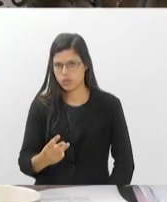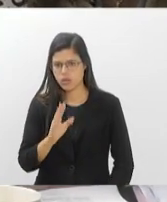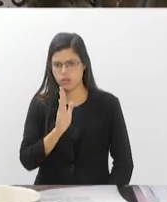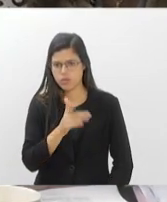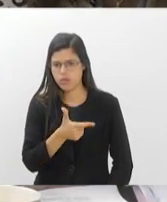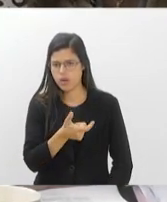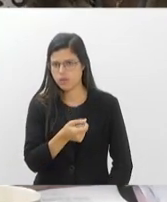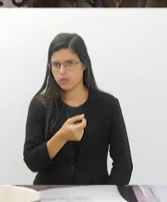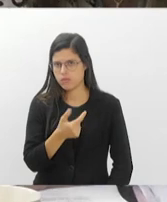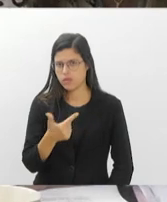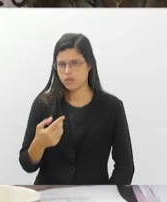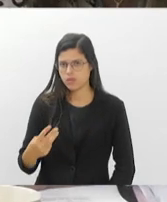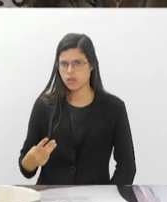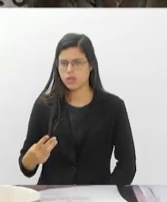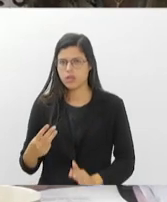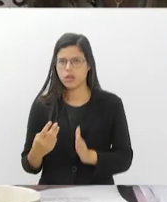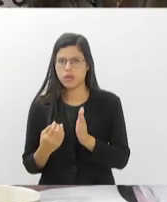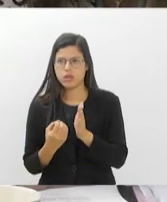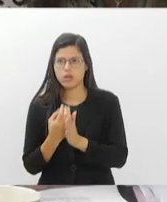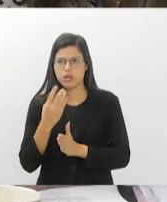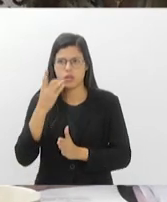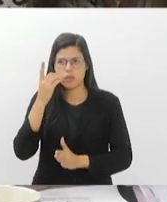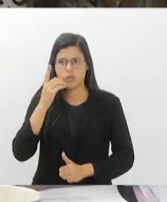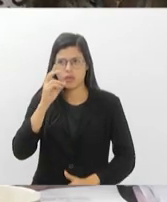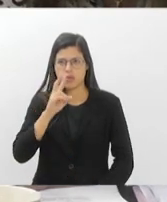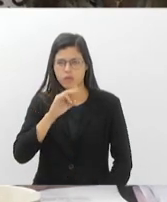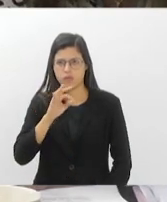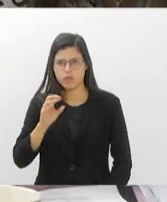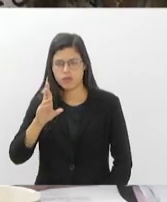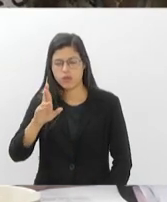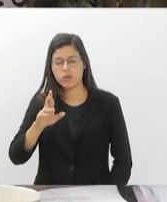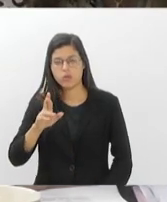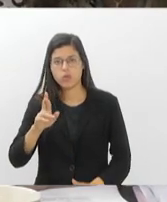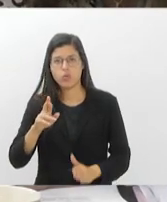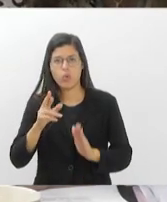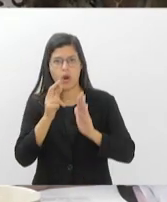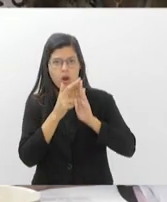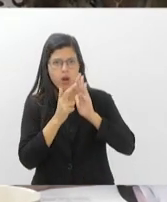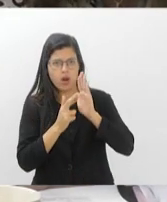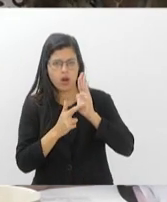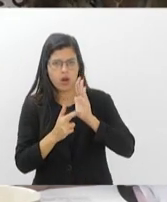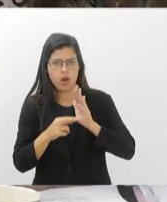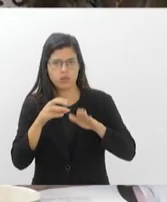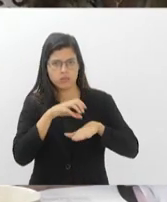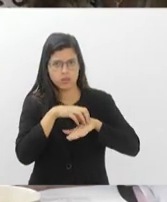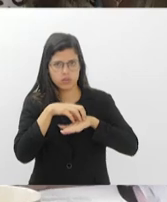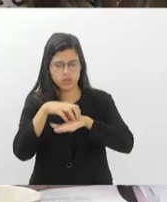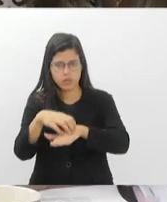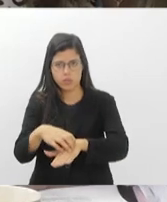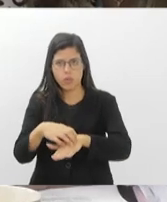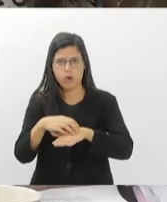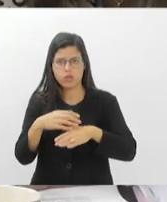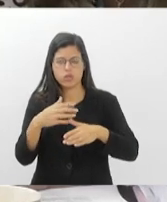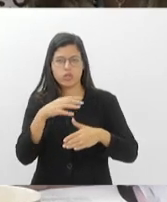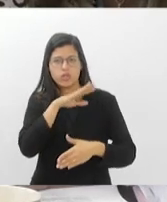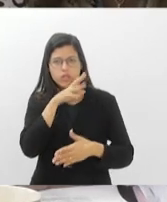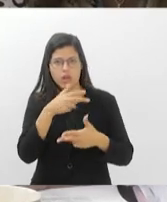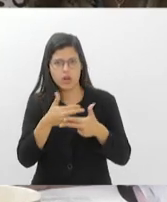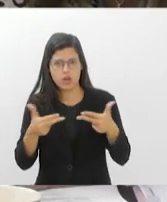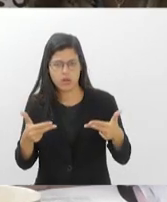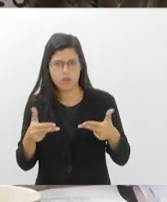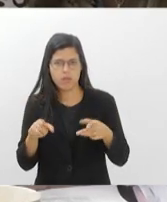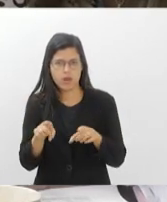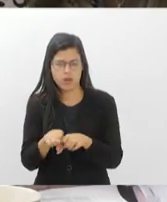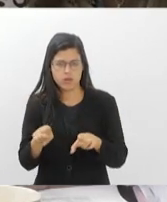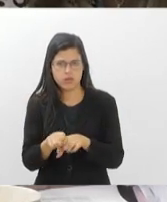2453 de 2023, de autoria do deputado Vitor Júnior, que institui normas para o transporte de animais realizado por estabelecimentos comerciais e